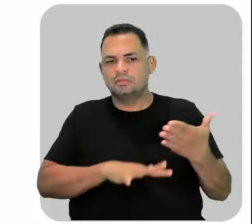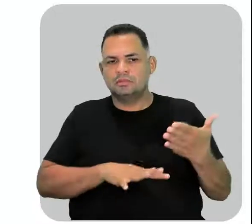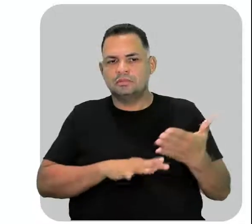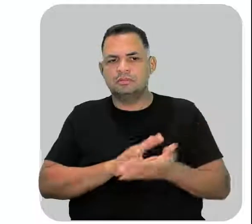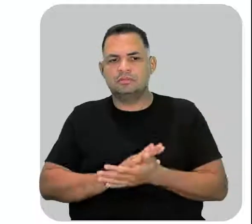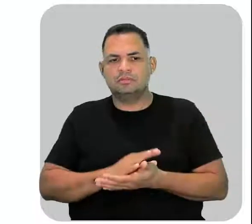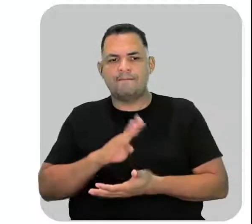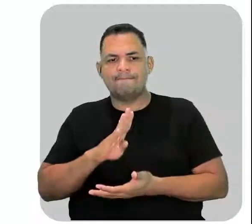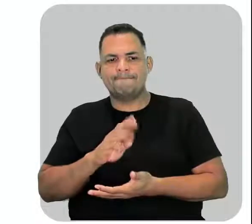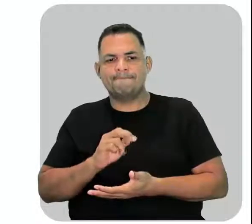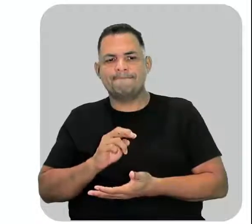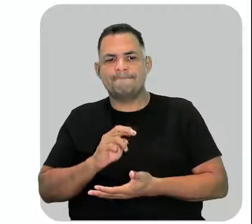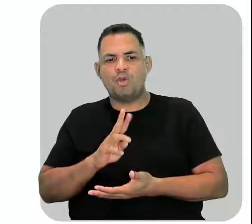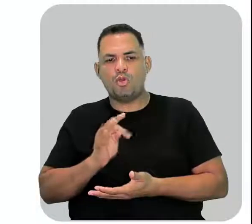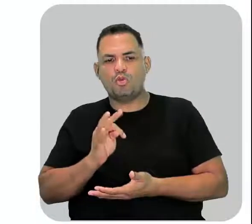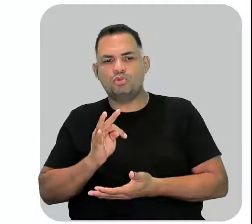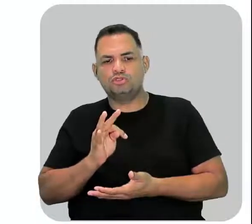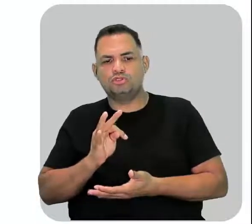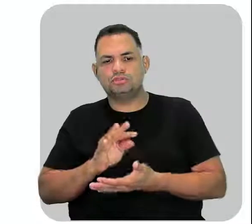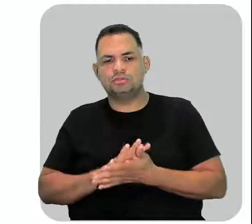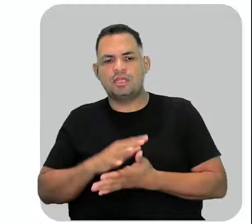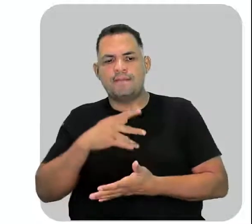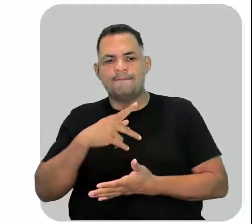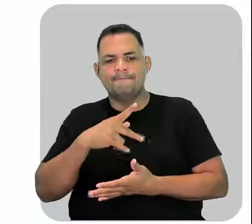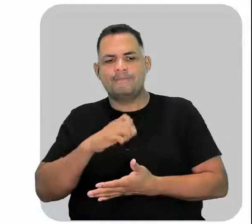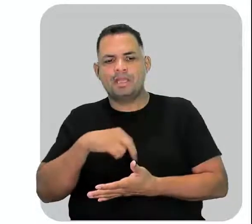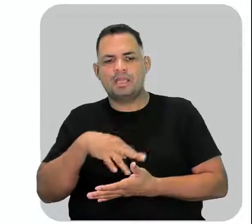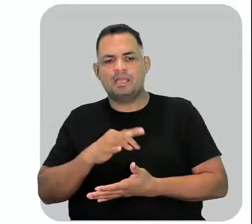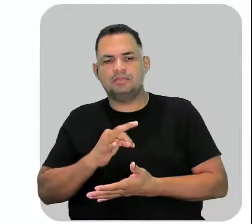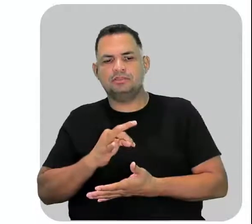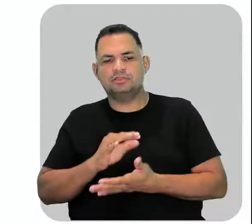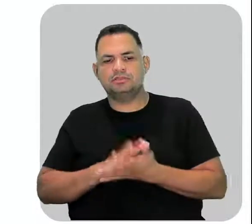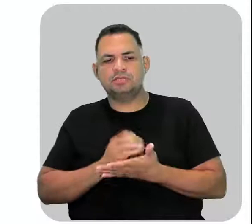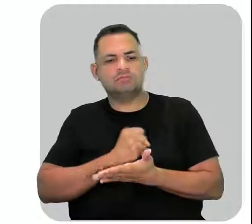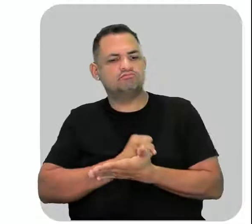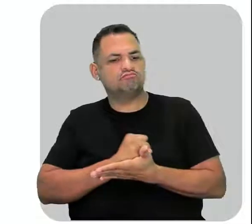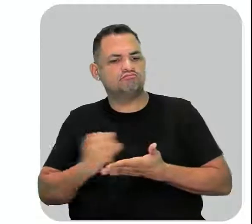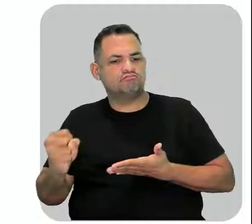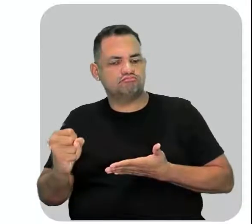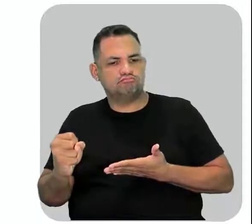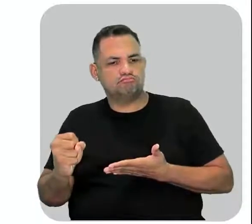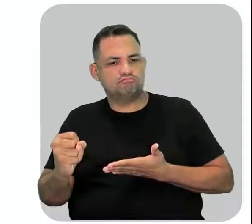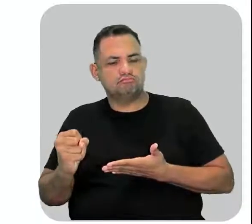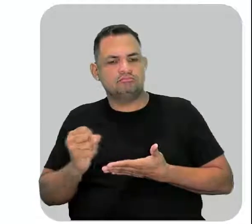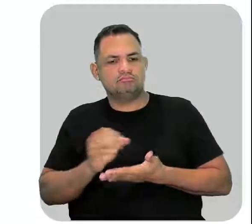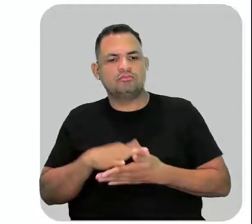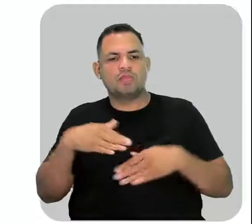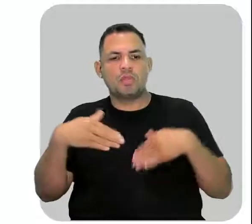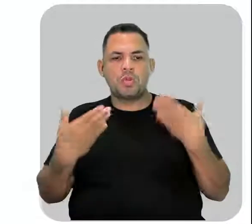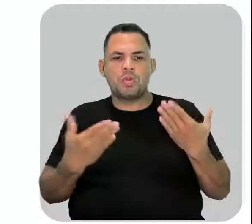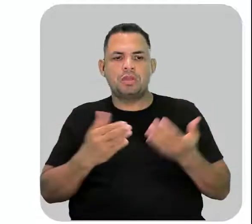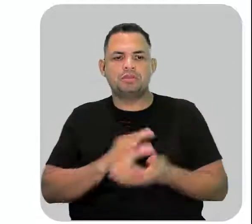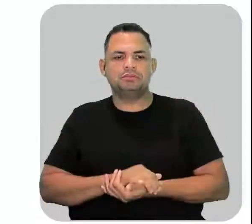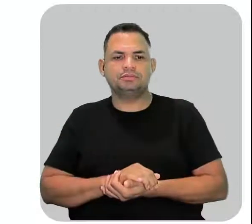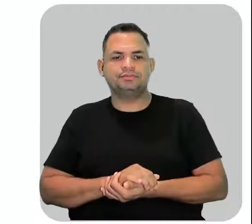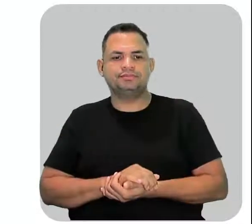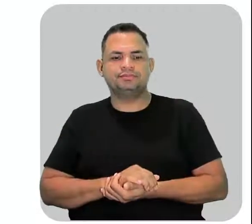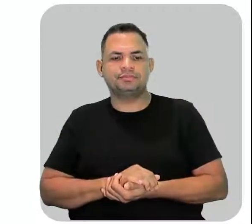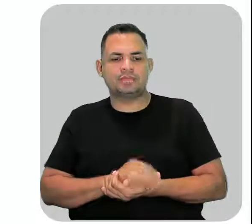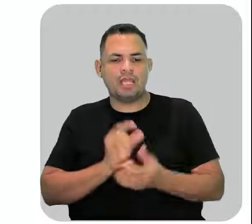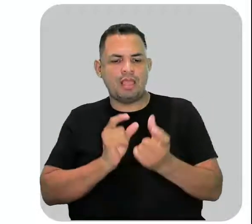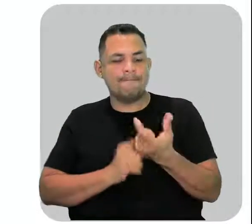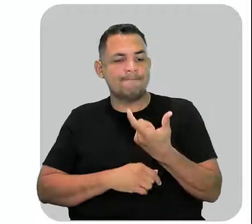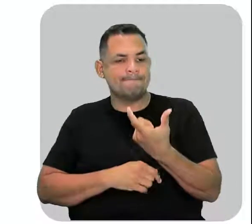aparecem but e pente estão descartadas. Uma vez que but é prefixo para